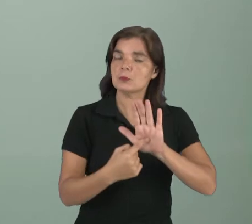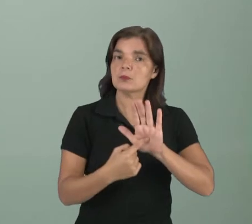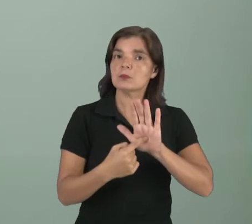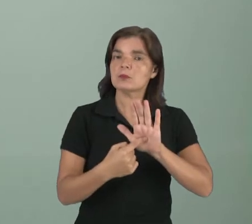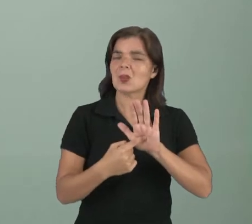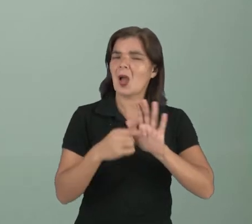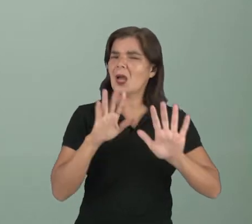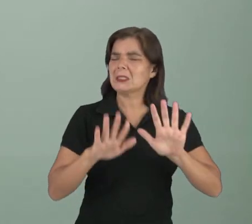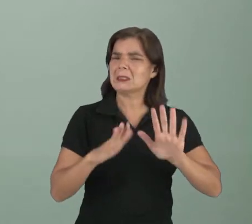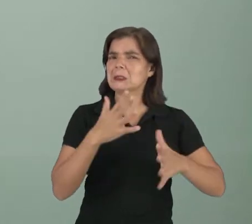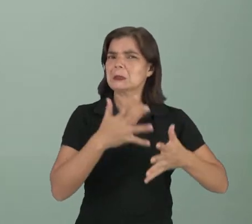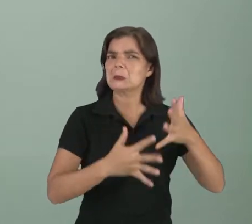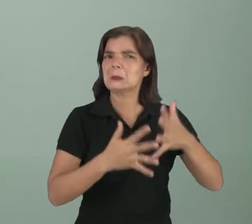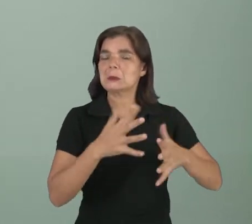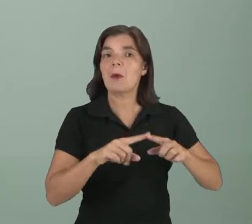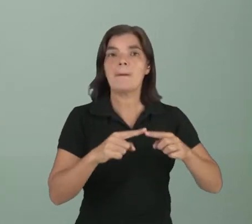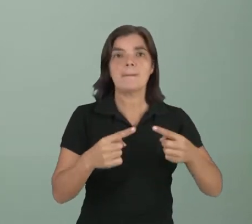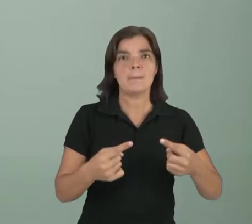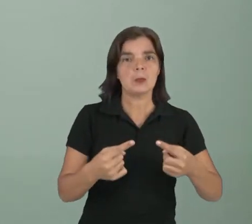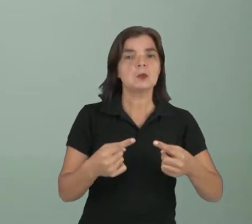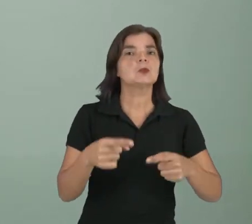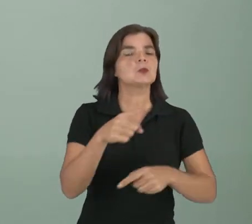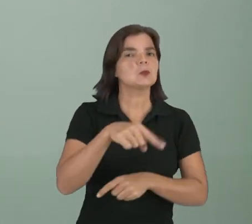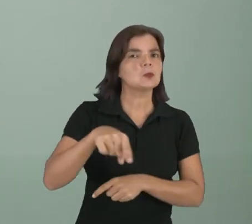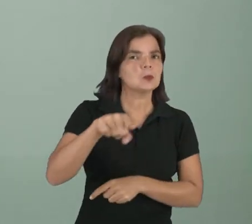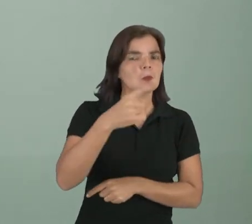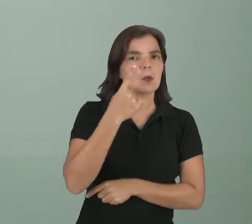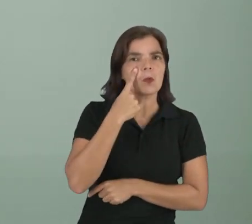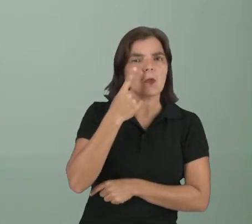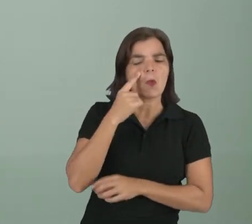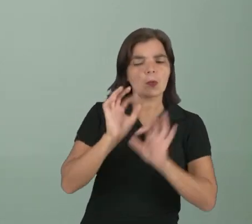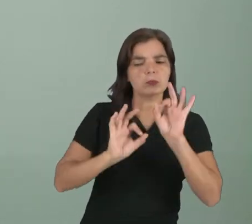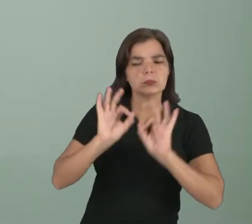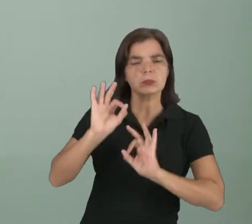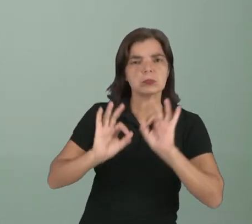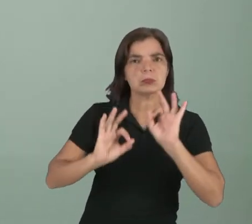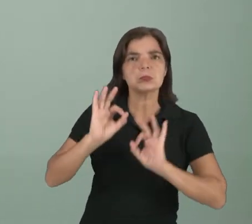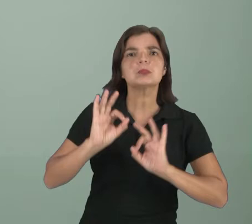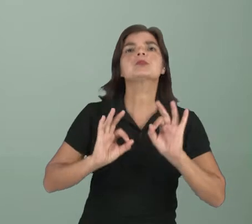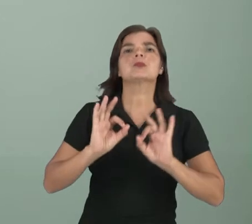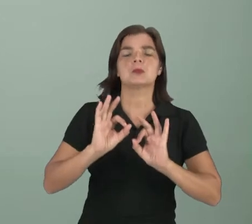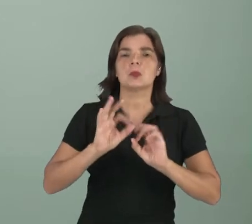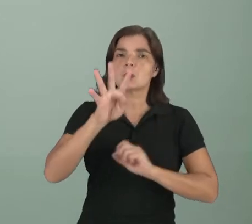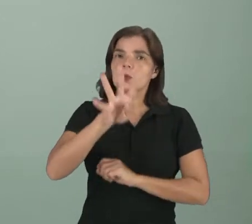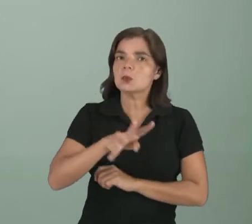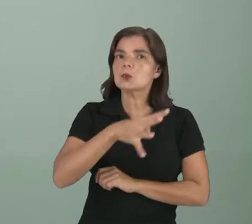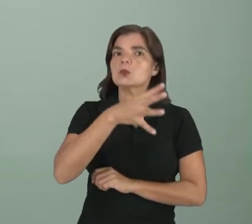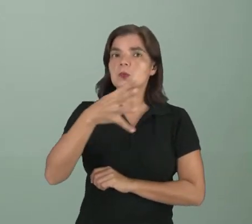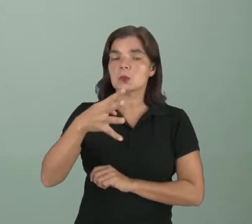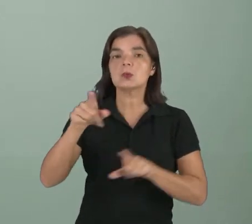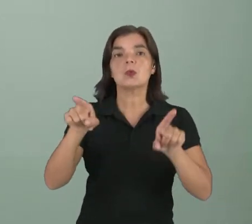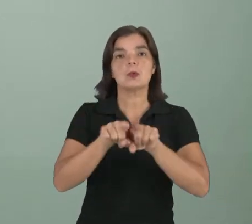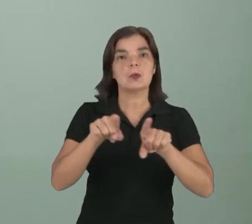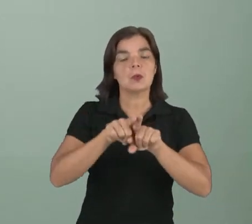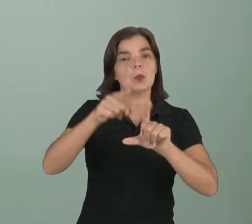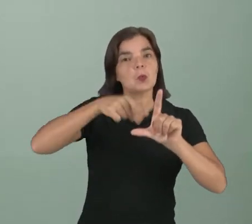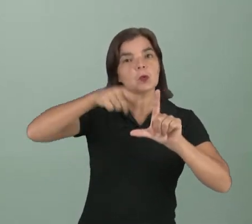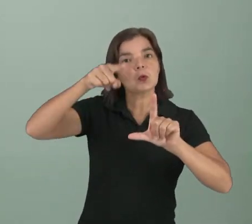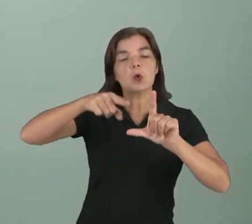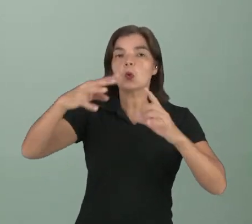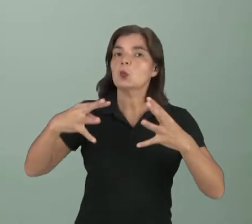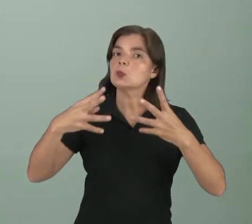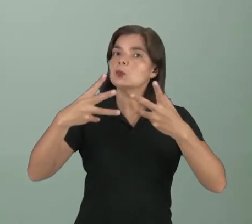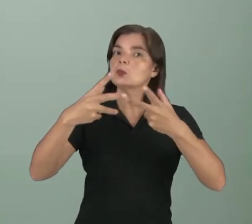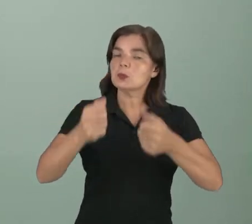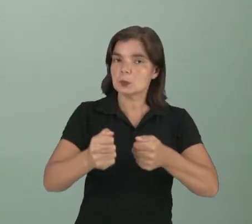um tanto confusos, mas assim quando você começa a construir as tabelas e os gráficos,